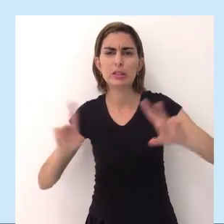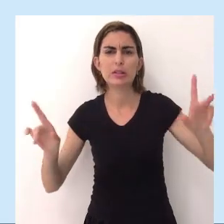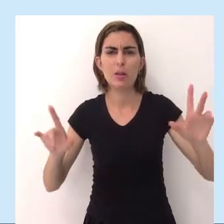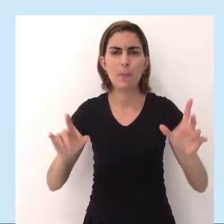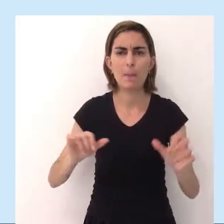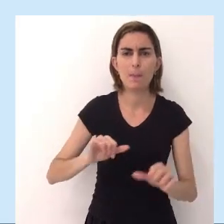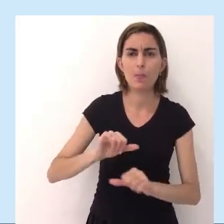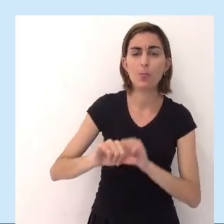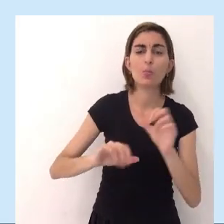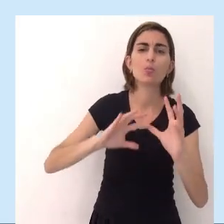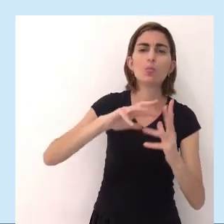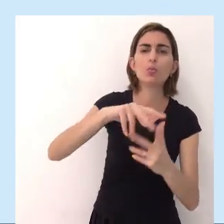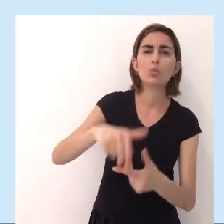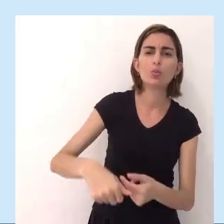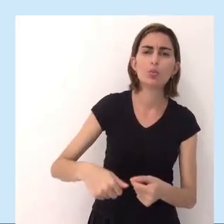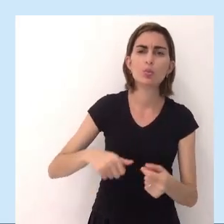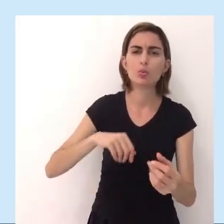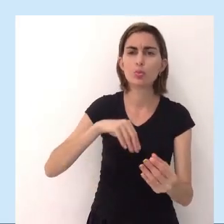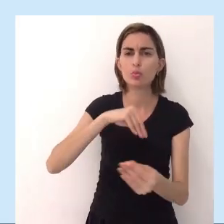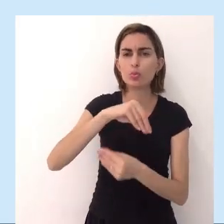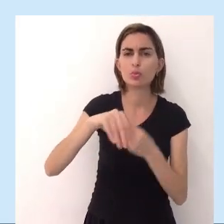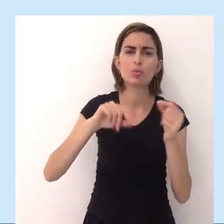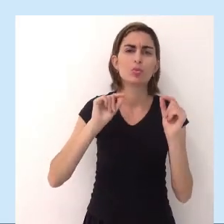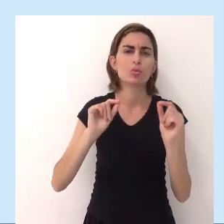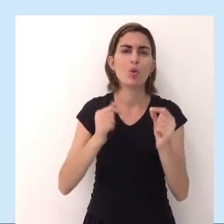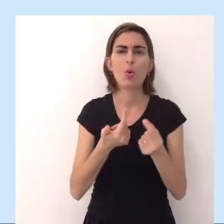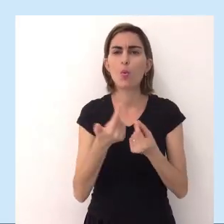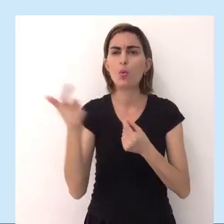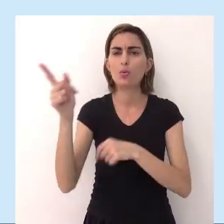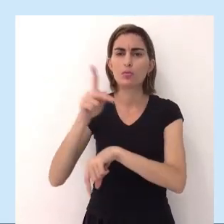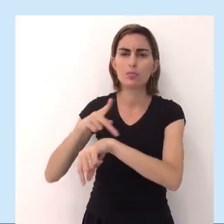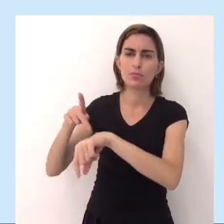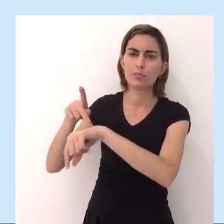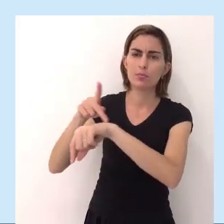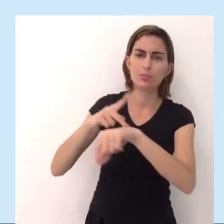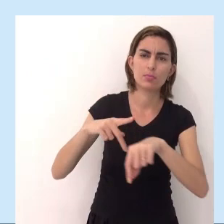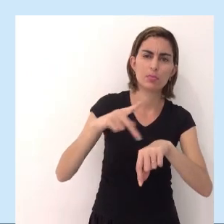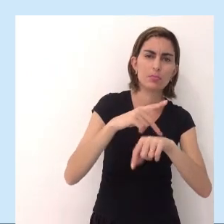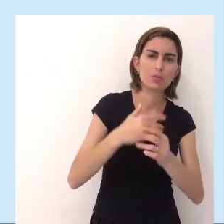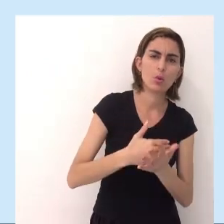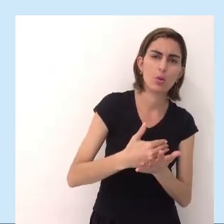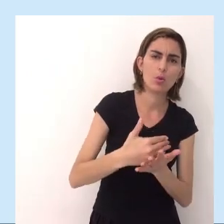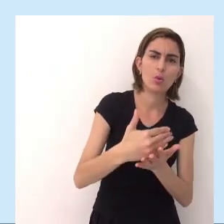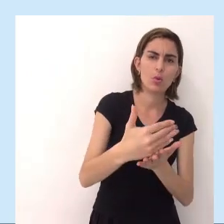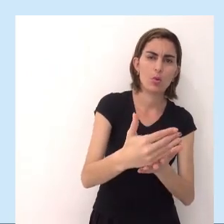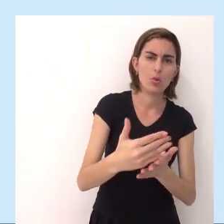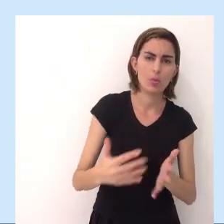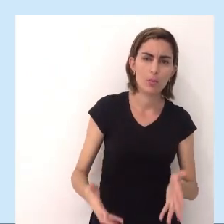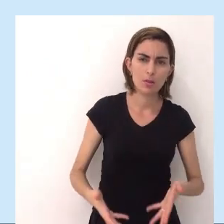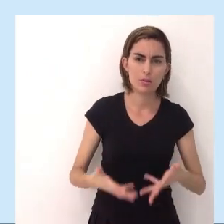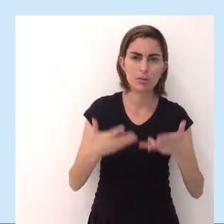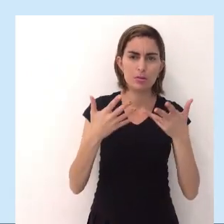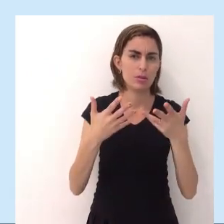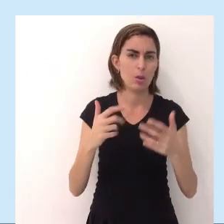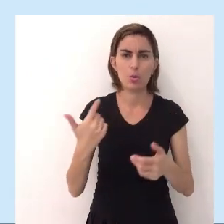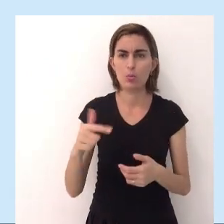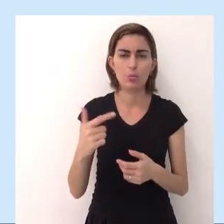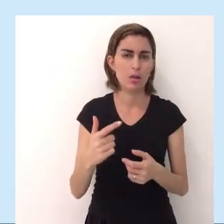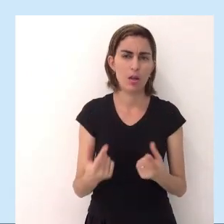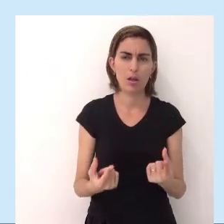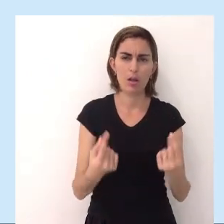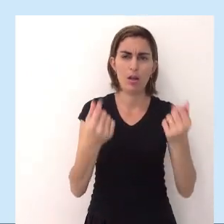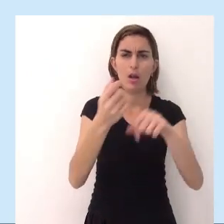existe agora uma ideia de mundo multipolar, né? Outras nações aí estão começando a ascender. Não existe mais